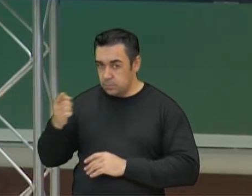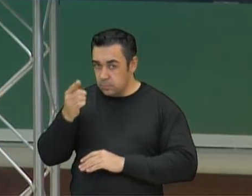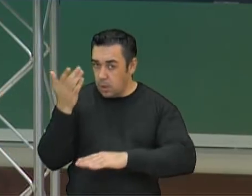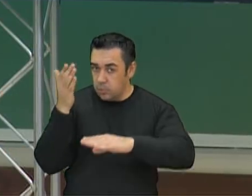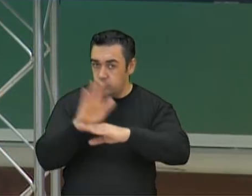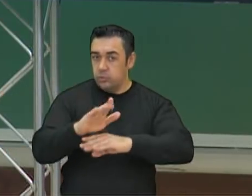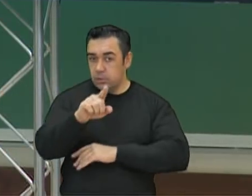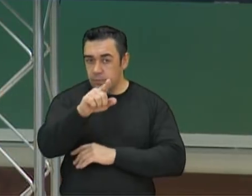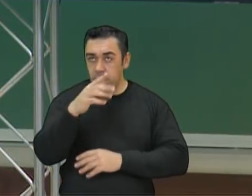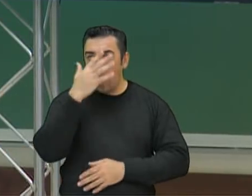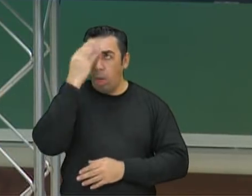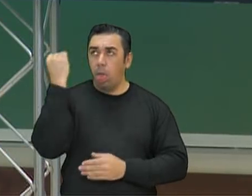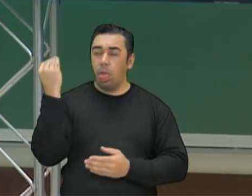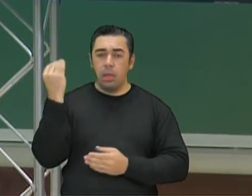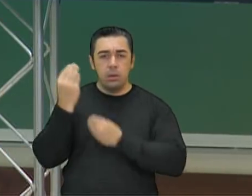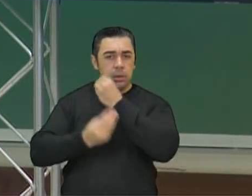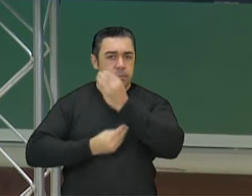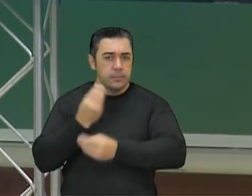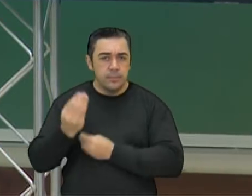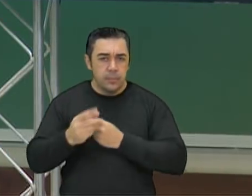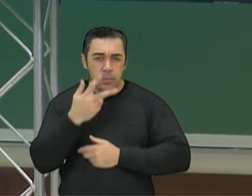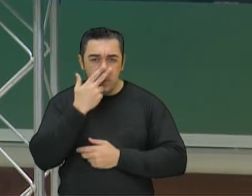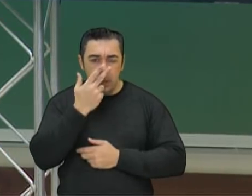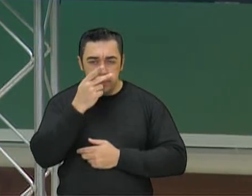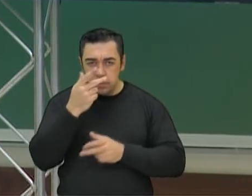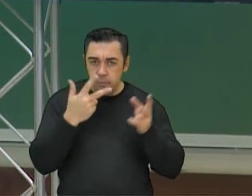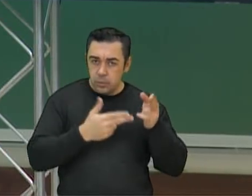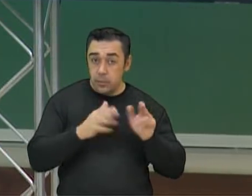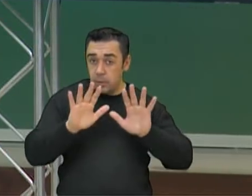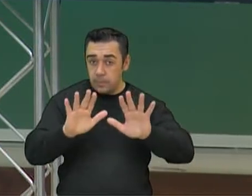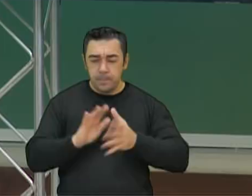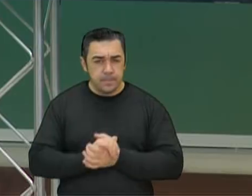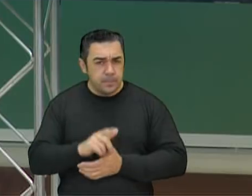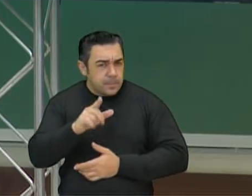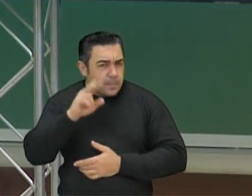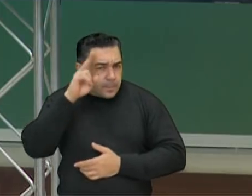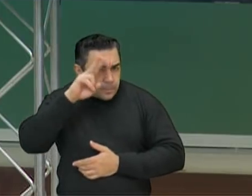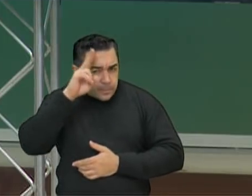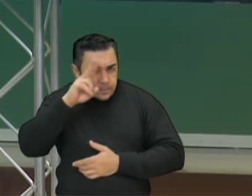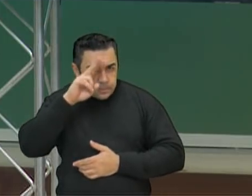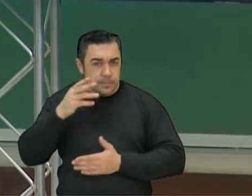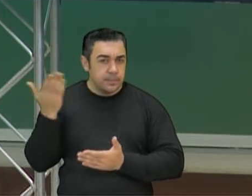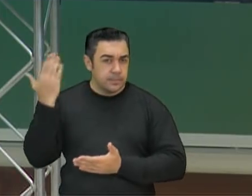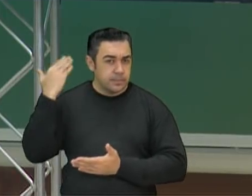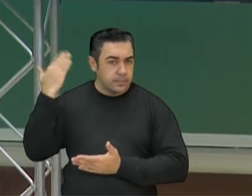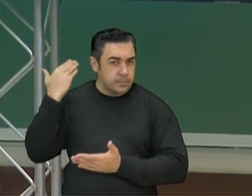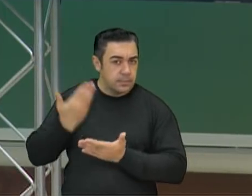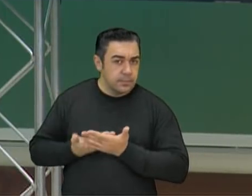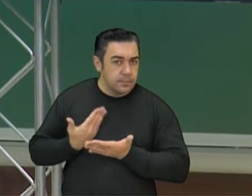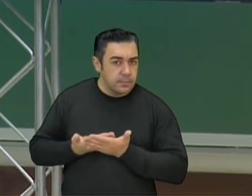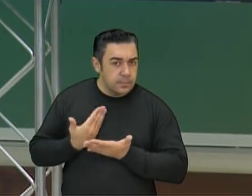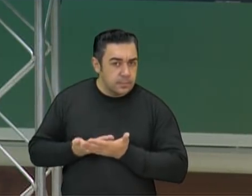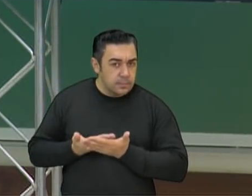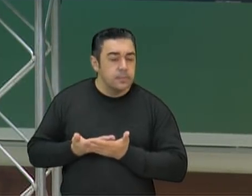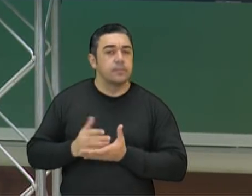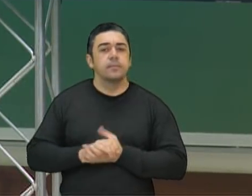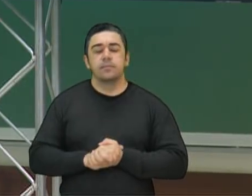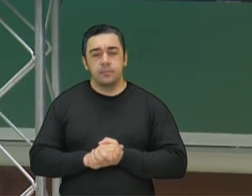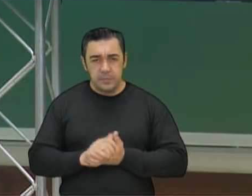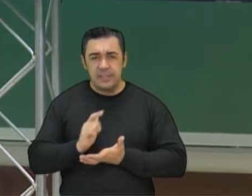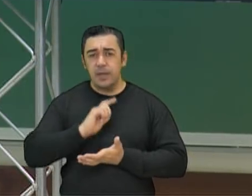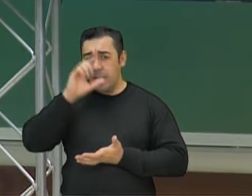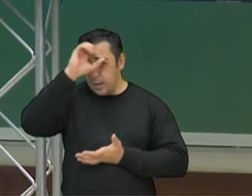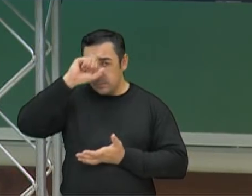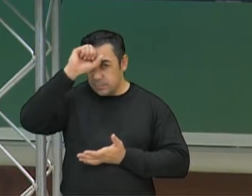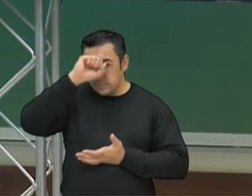ajudar, para você que esqueceu um pouquinho, estava meio dormindo. Ei, você lembra que em aulas anteriores, nós